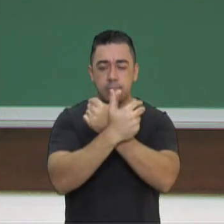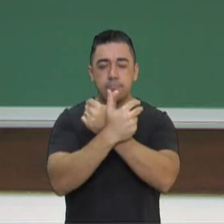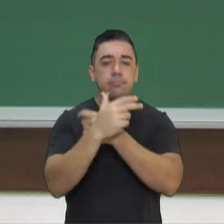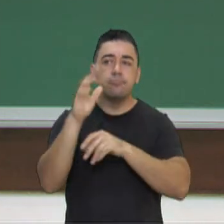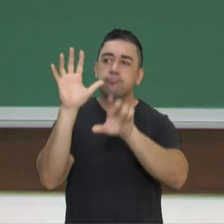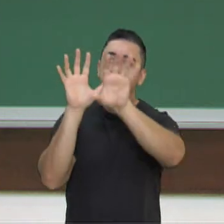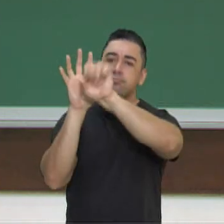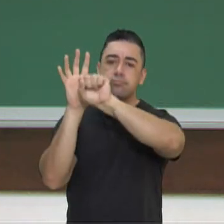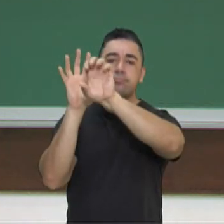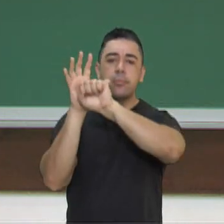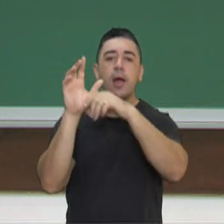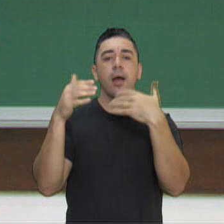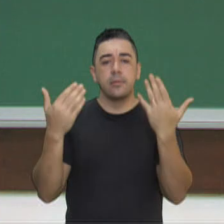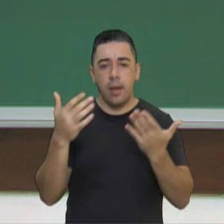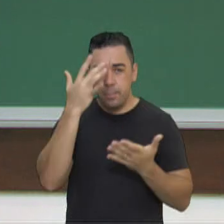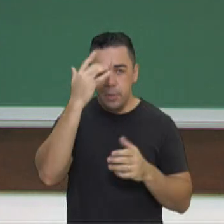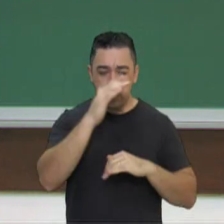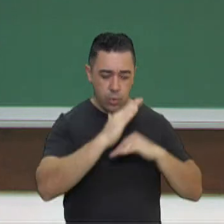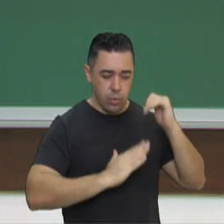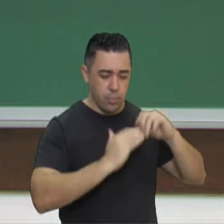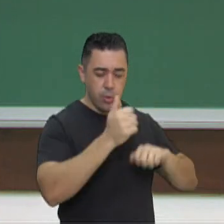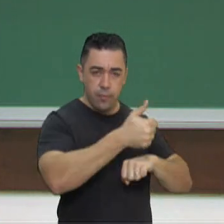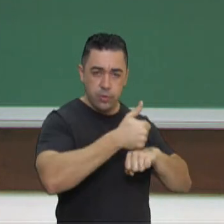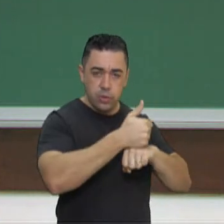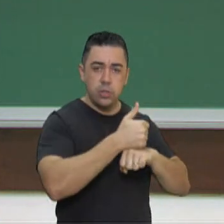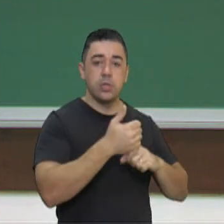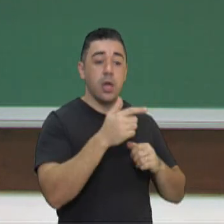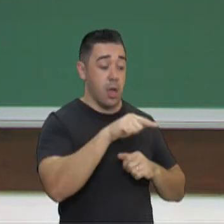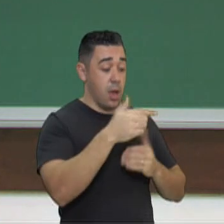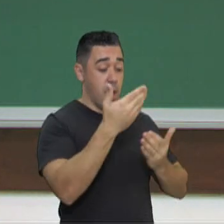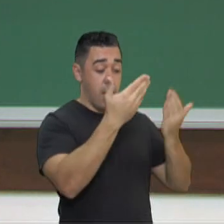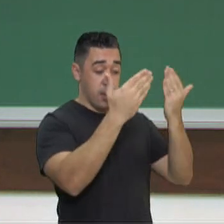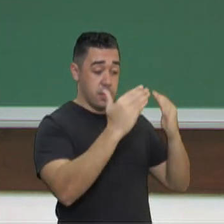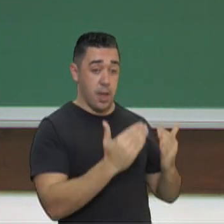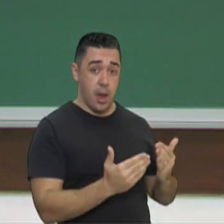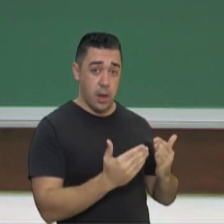os meteorologistas vão analisar esses dados, tá?